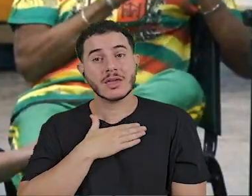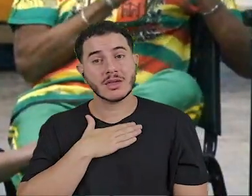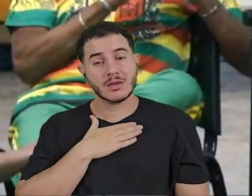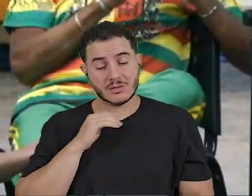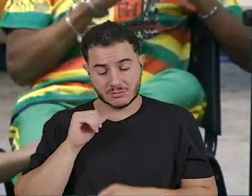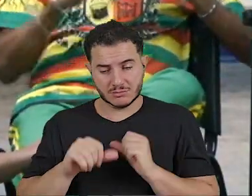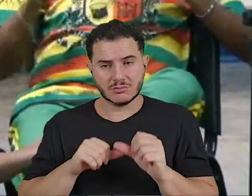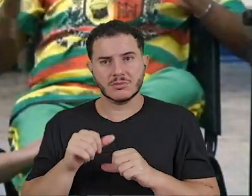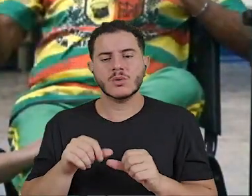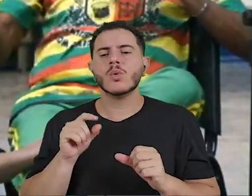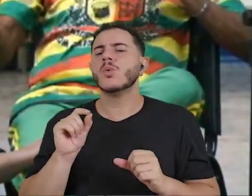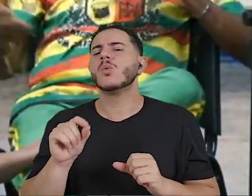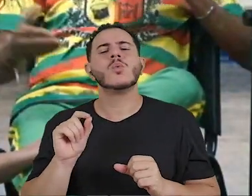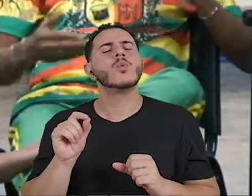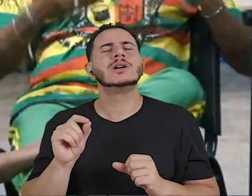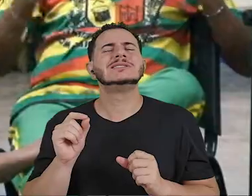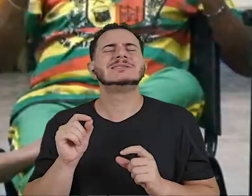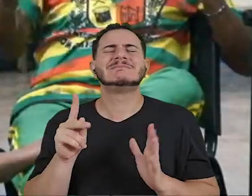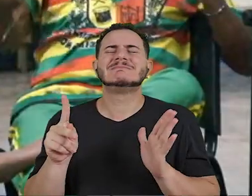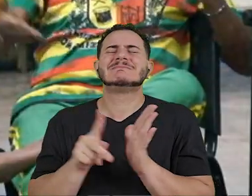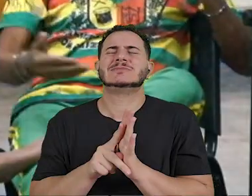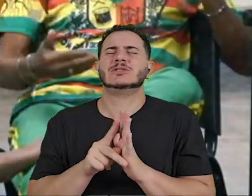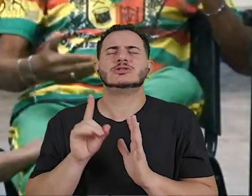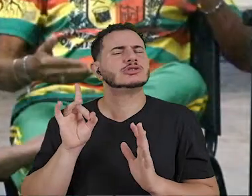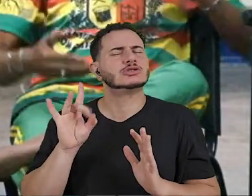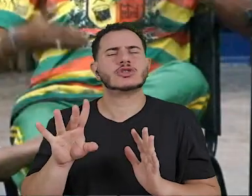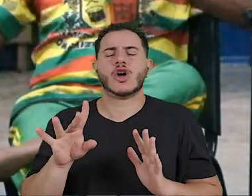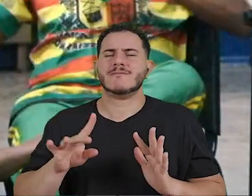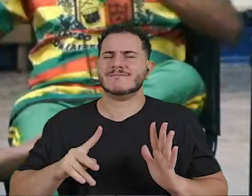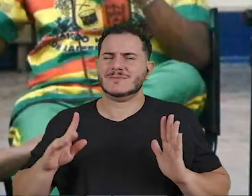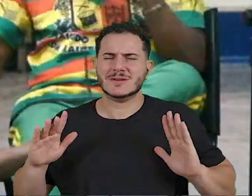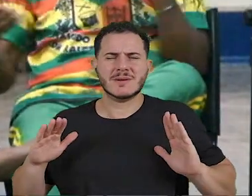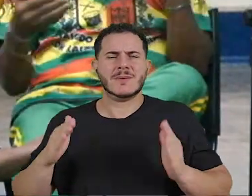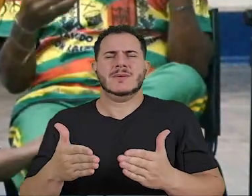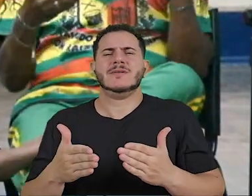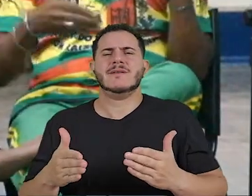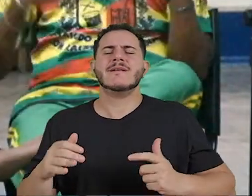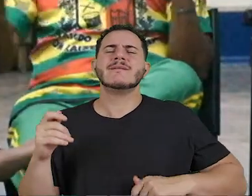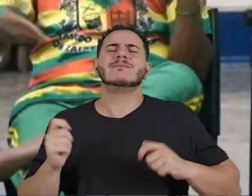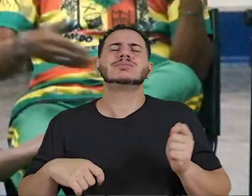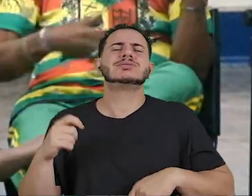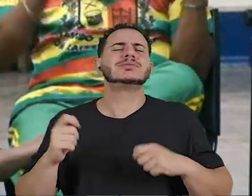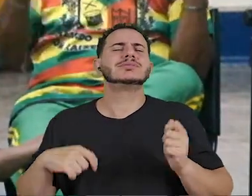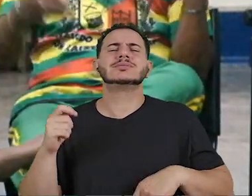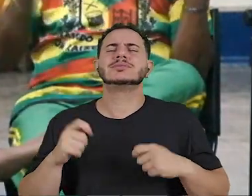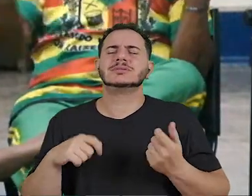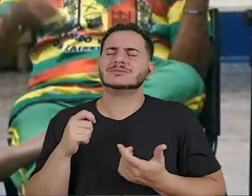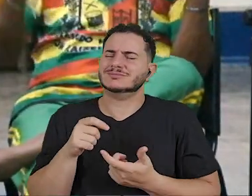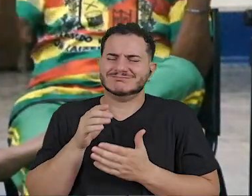que era muito arcaico aquilo, só aquilo, maracatu só era aquilo. Só era aquilo.